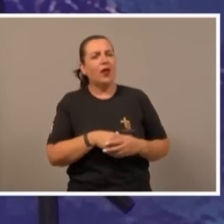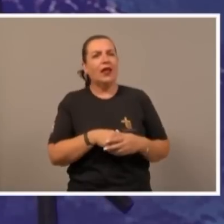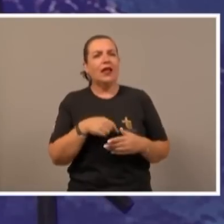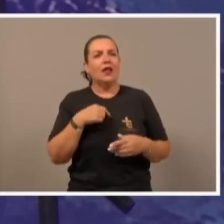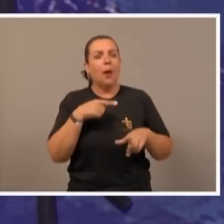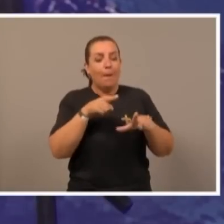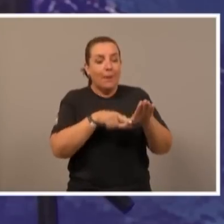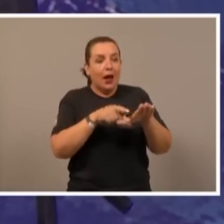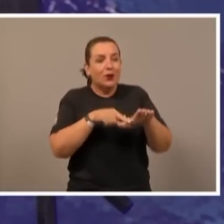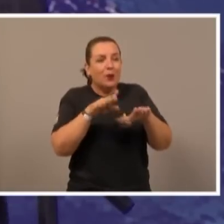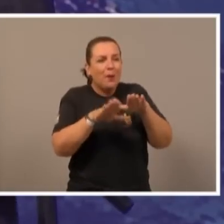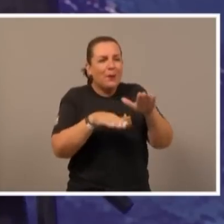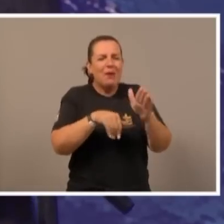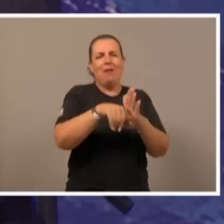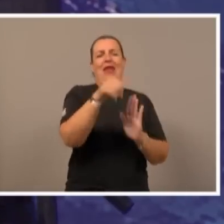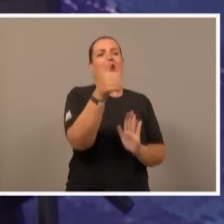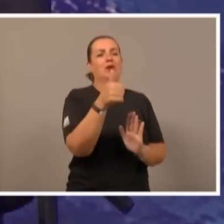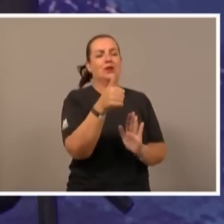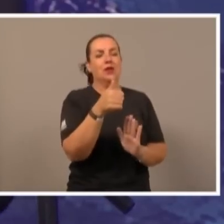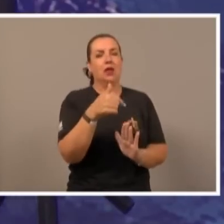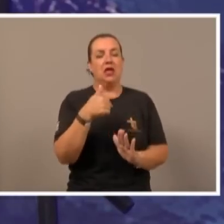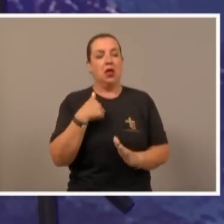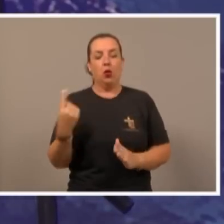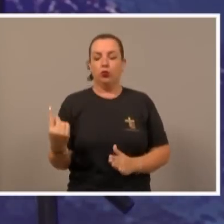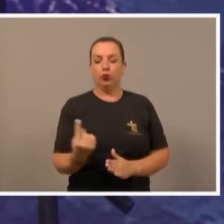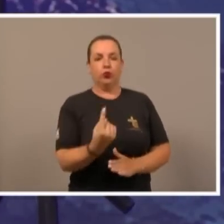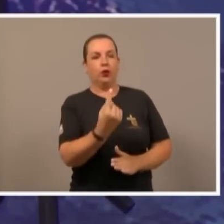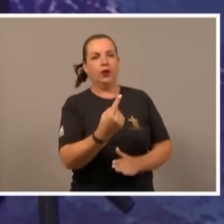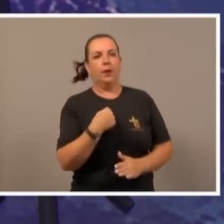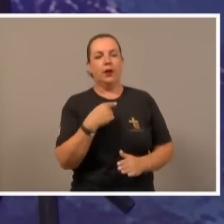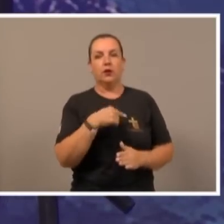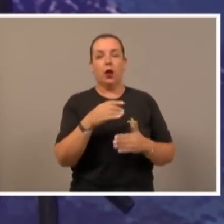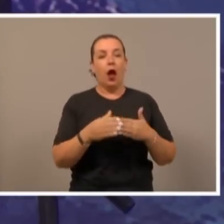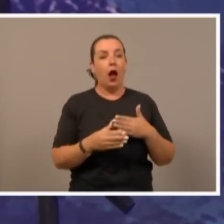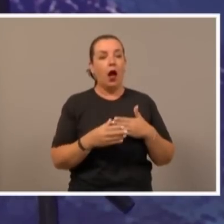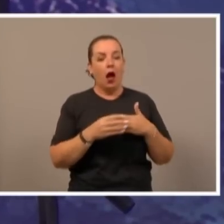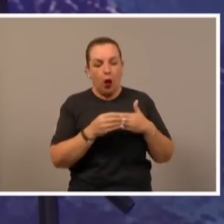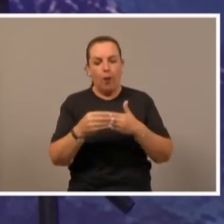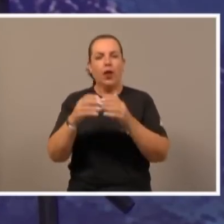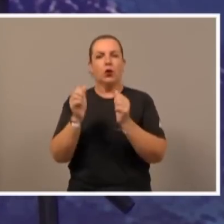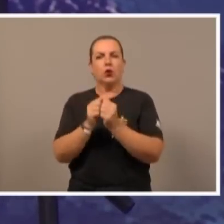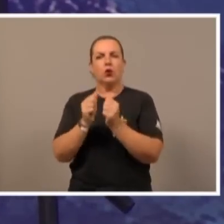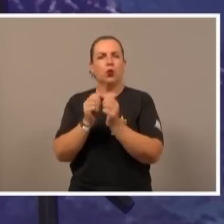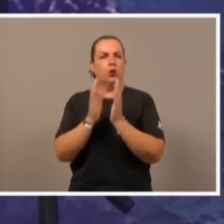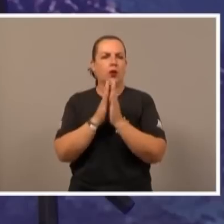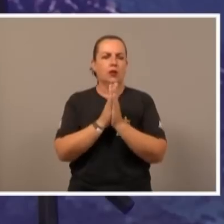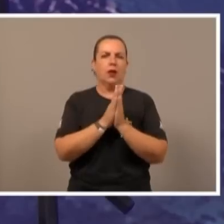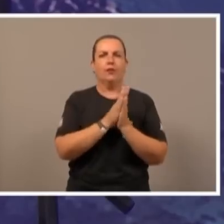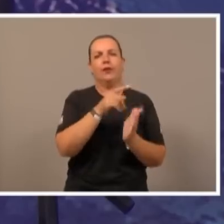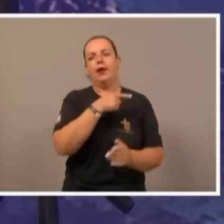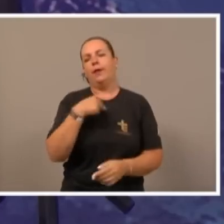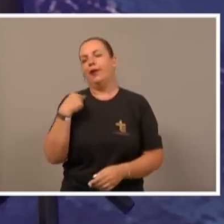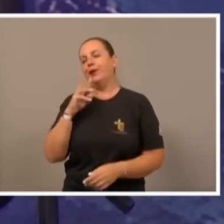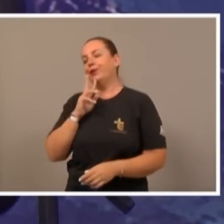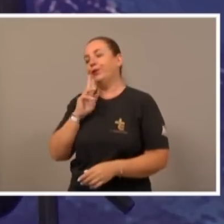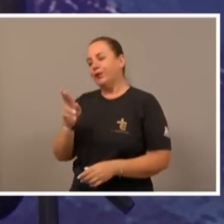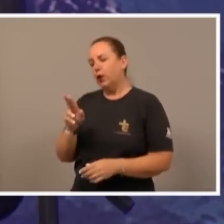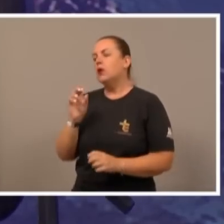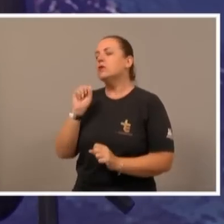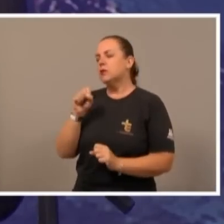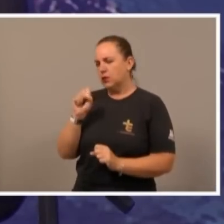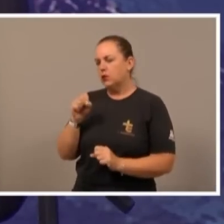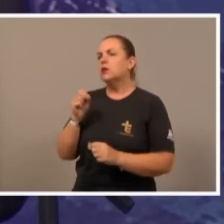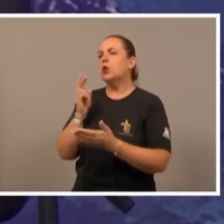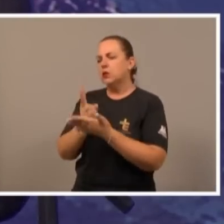meus primeiros passos, e eu vim aqui para que me acompanhe com a sua oração. A madre olhou e disse: sim, eu